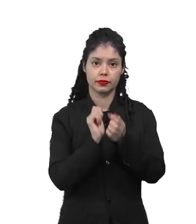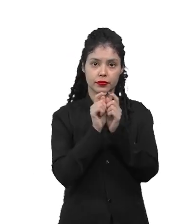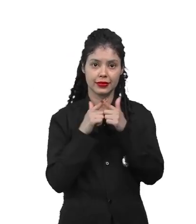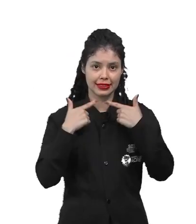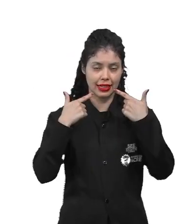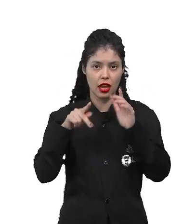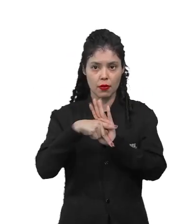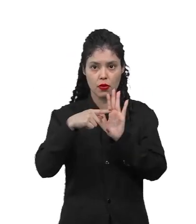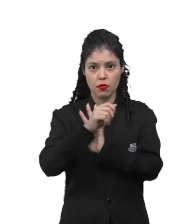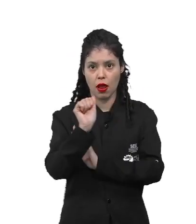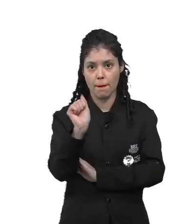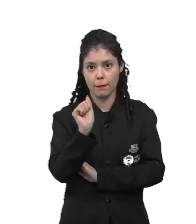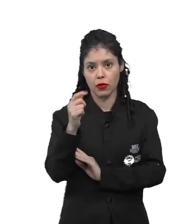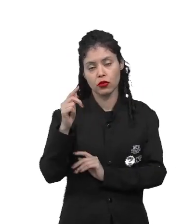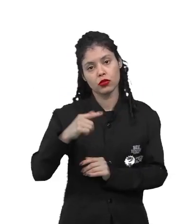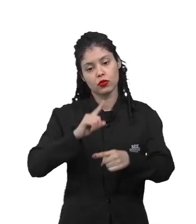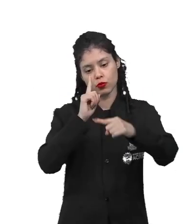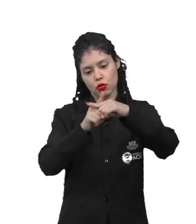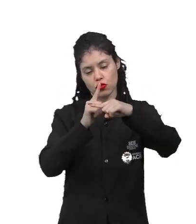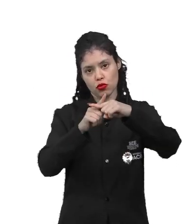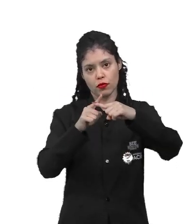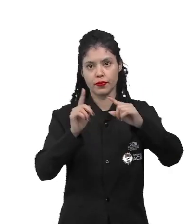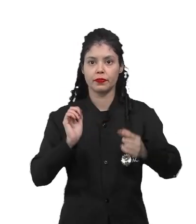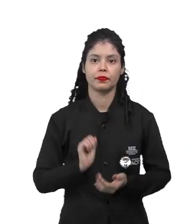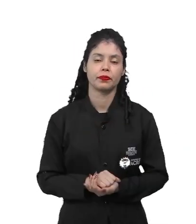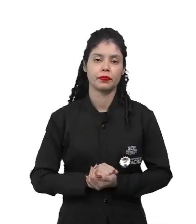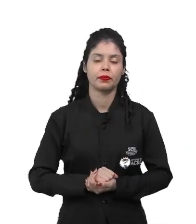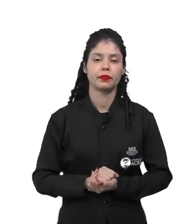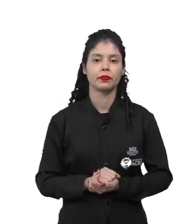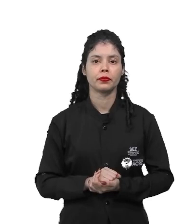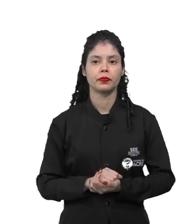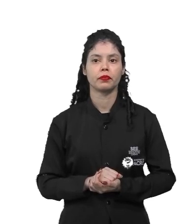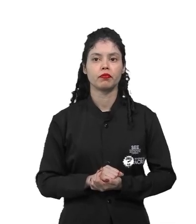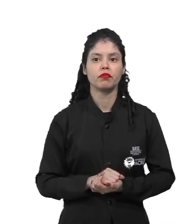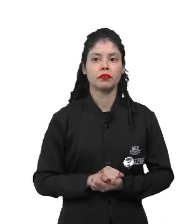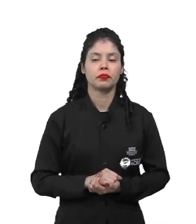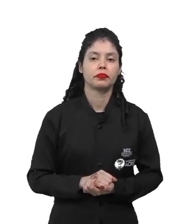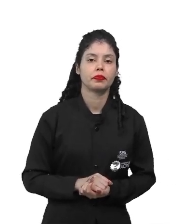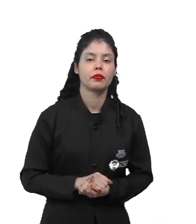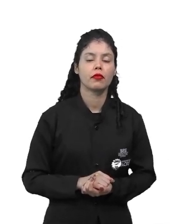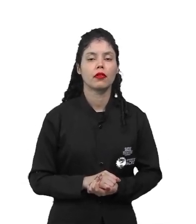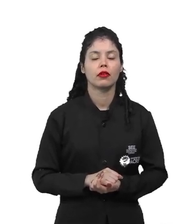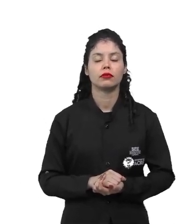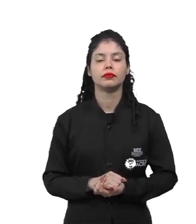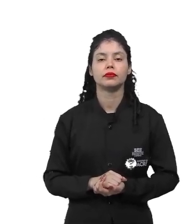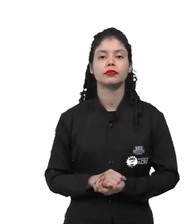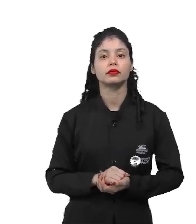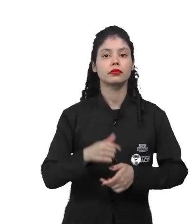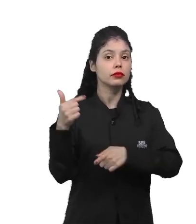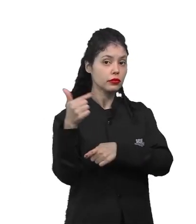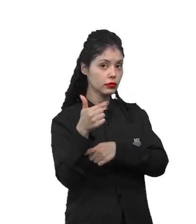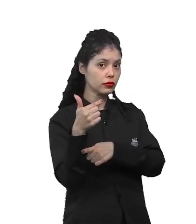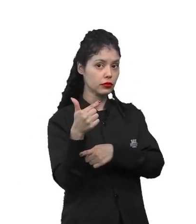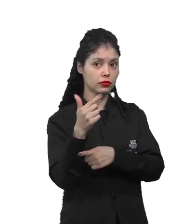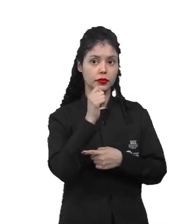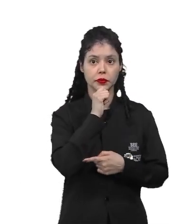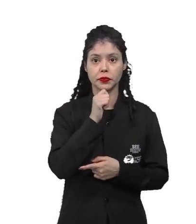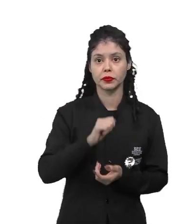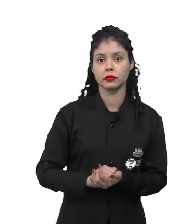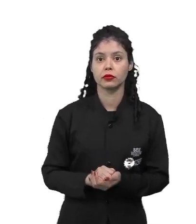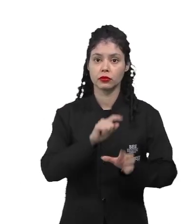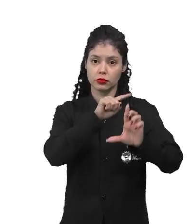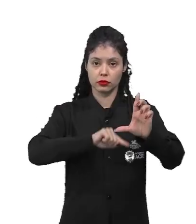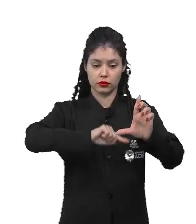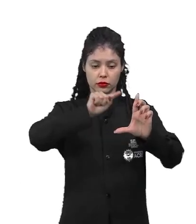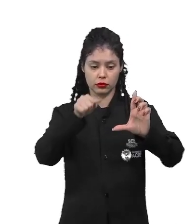presente, ou seja, o A é positivo, né? É só associar ao nosso macete aqui, ó, tá bom? No segundo caso aqui, com esse gráfico